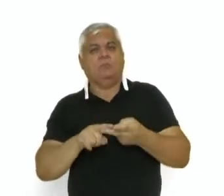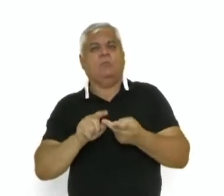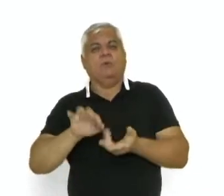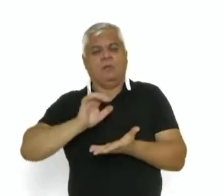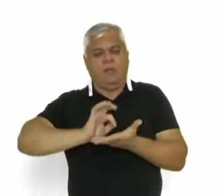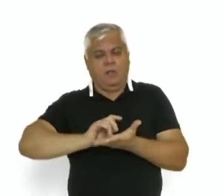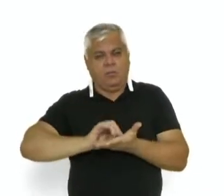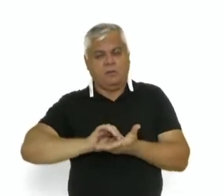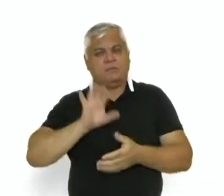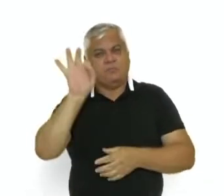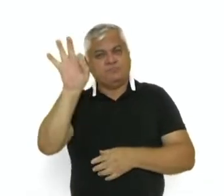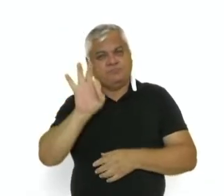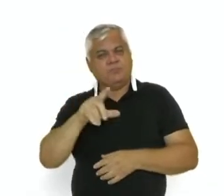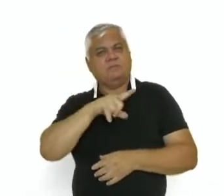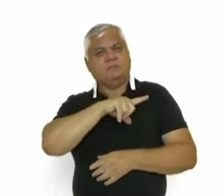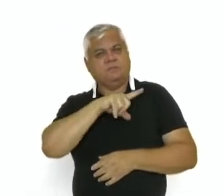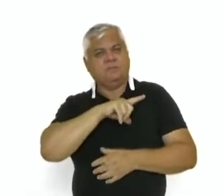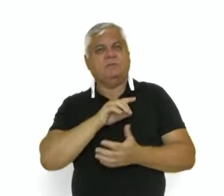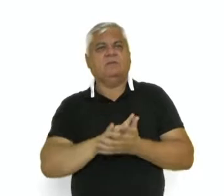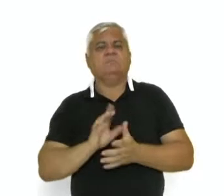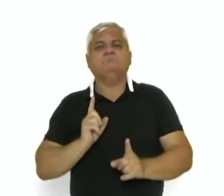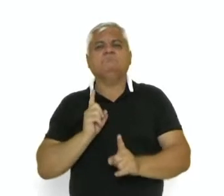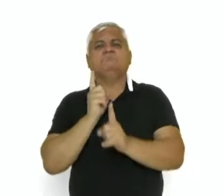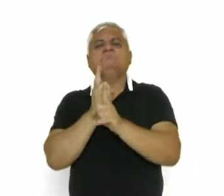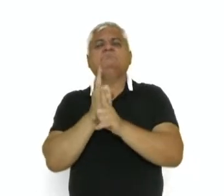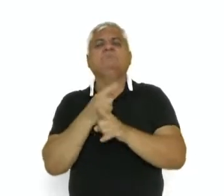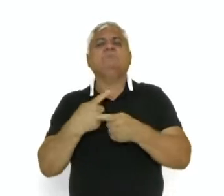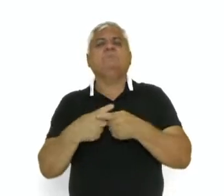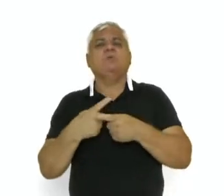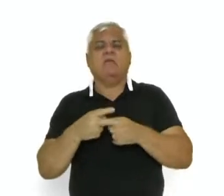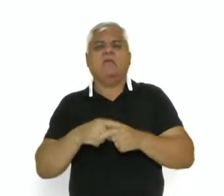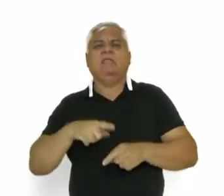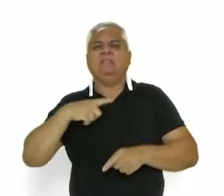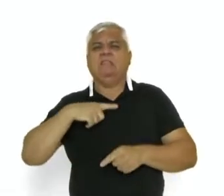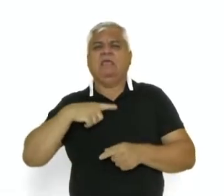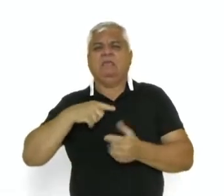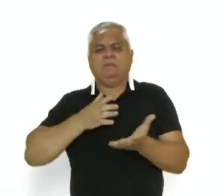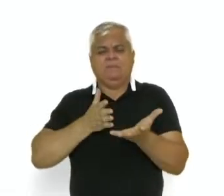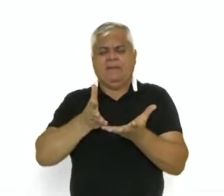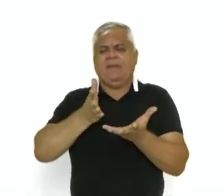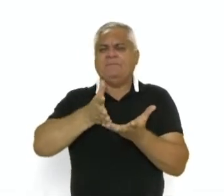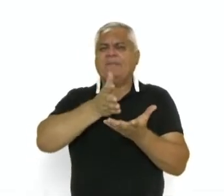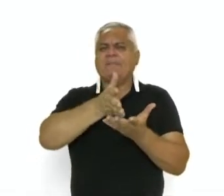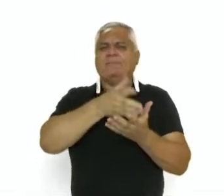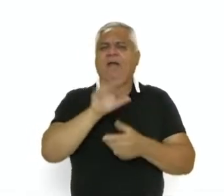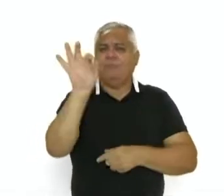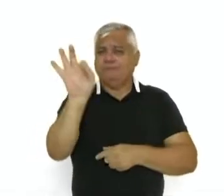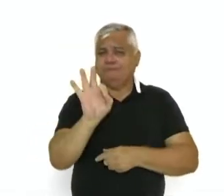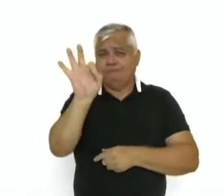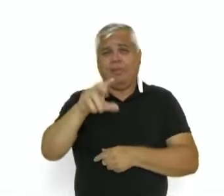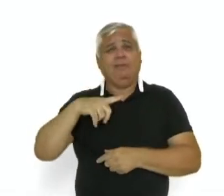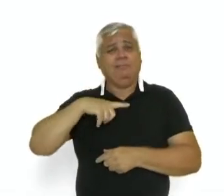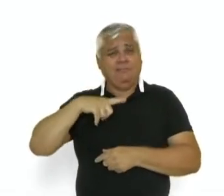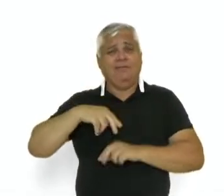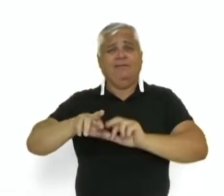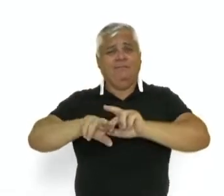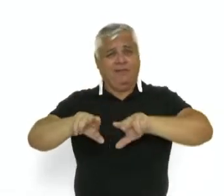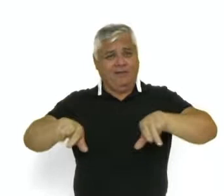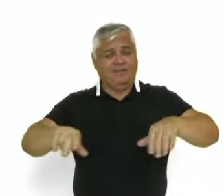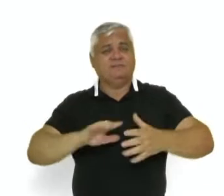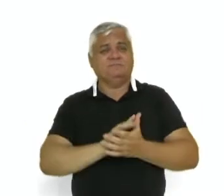fácil. Encontramos esse símbolo porcentagem em várias situações do nosso dia. Por exemplo, desconto